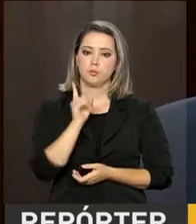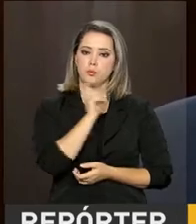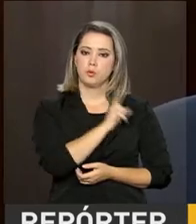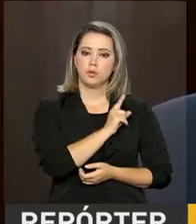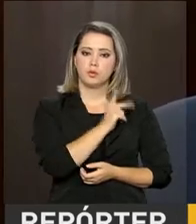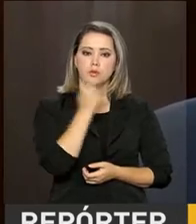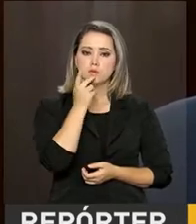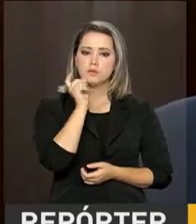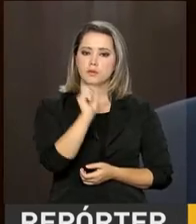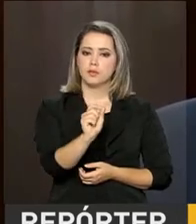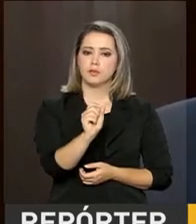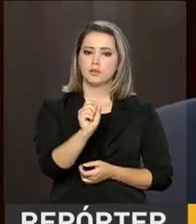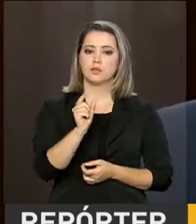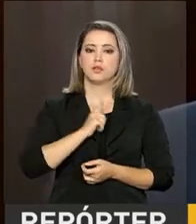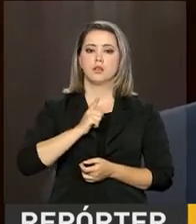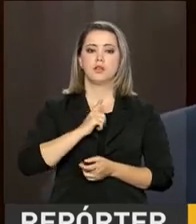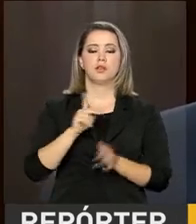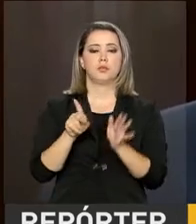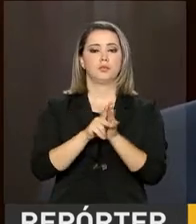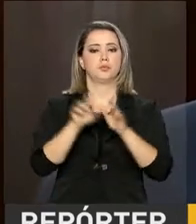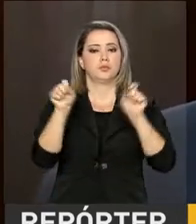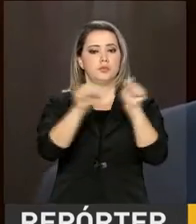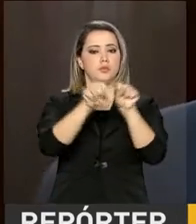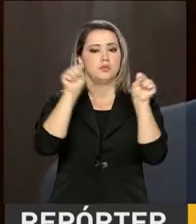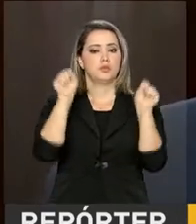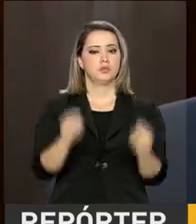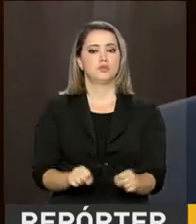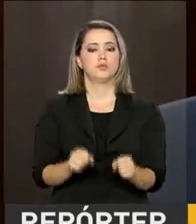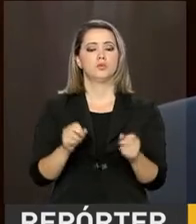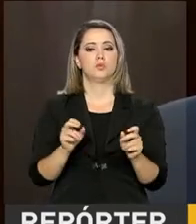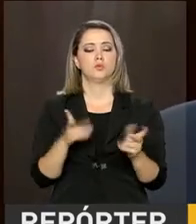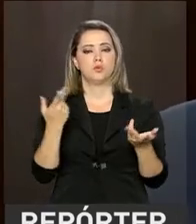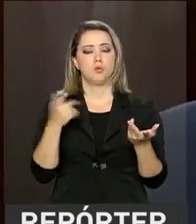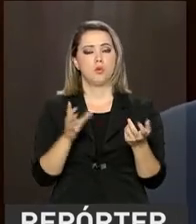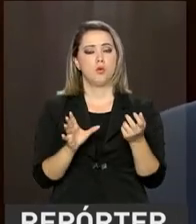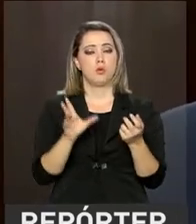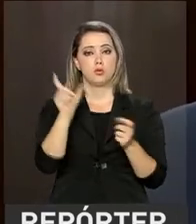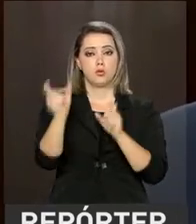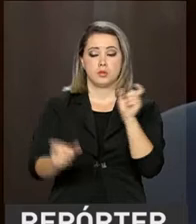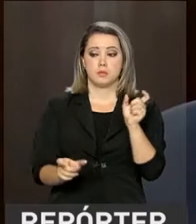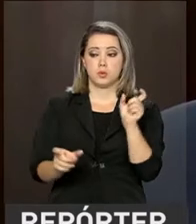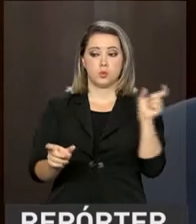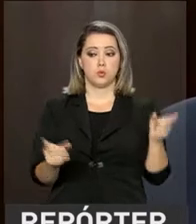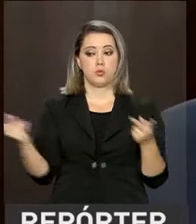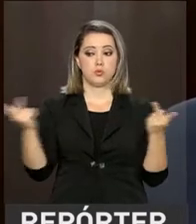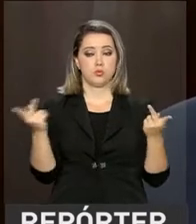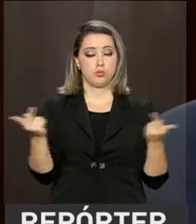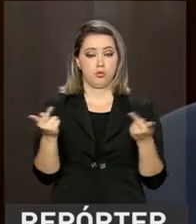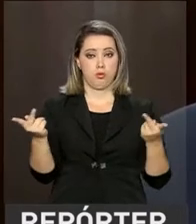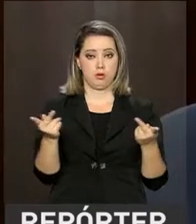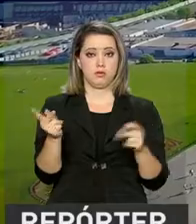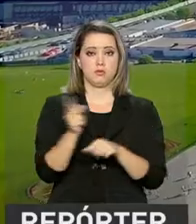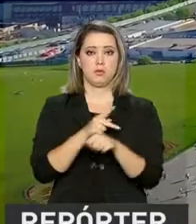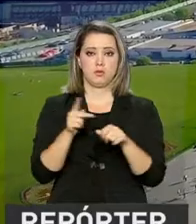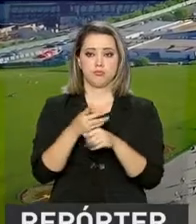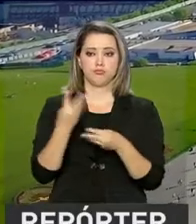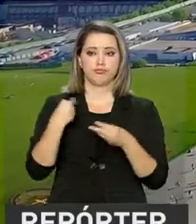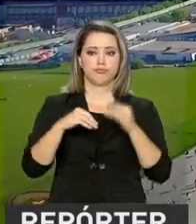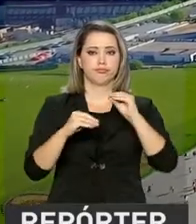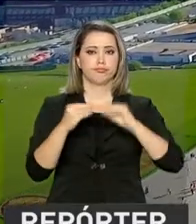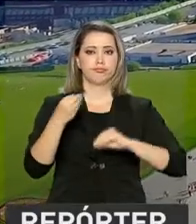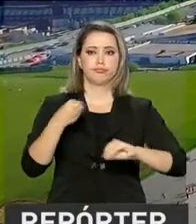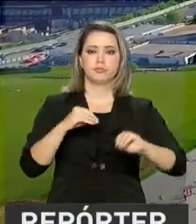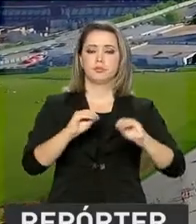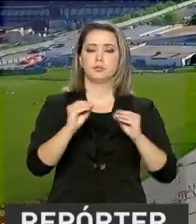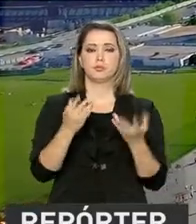seguro o os agentes da zona brasileira e da rússia depositaram informações o comércio com a